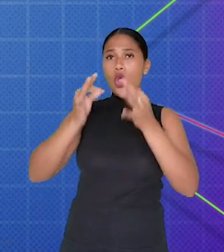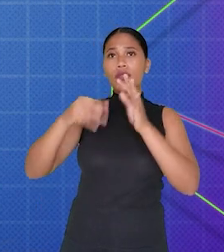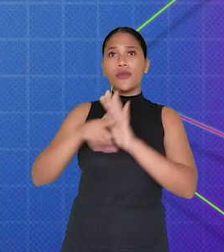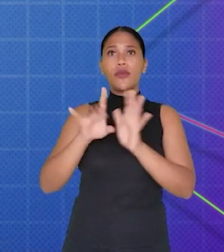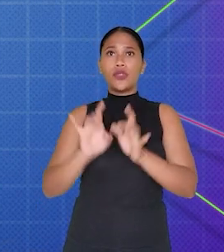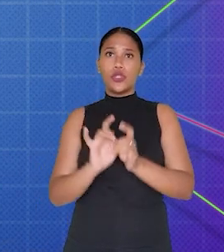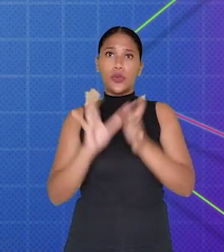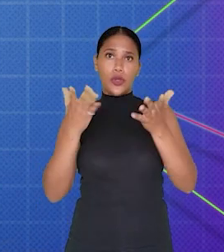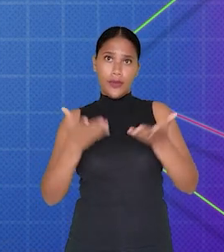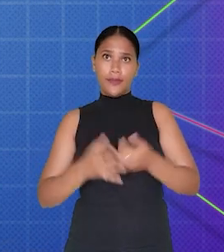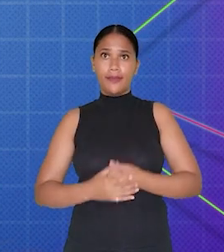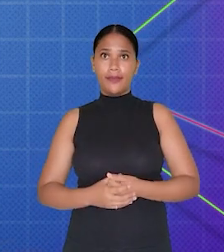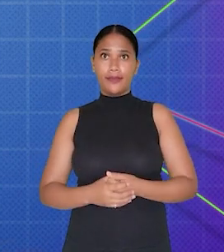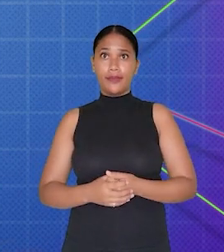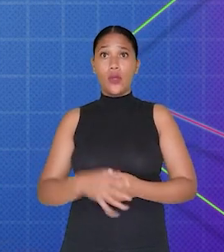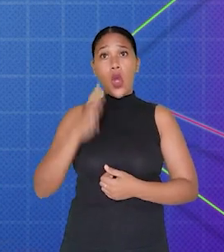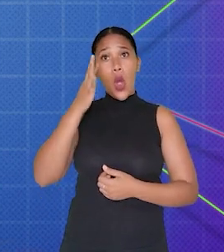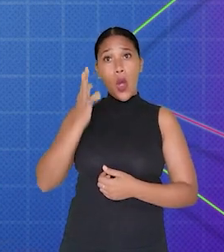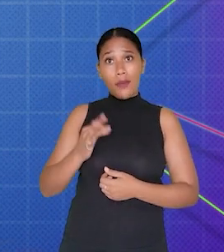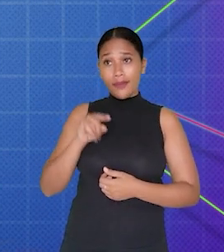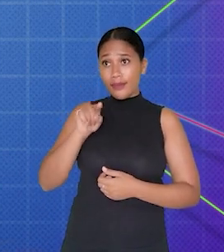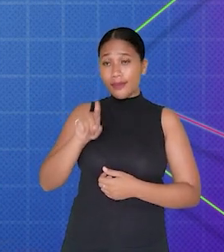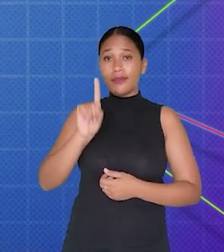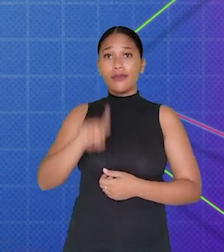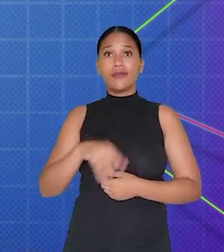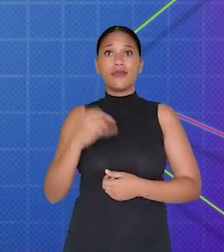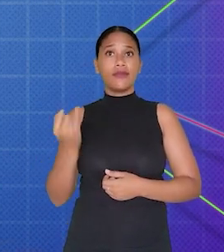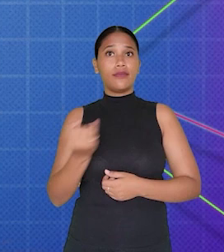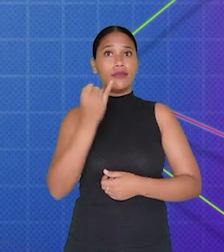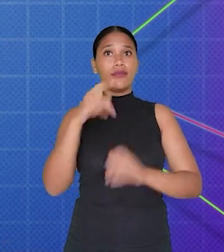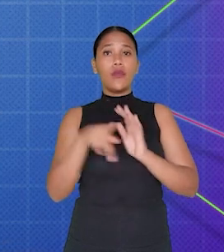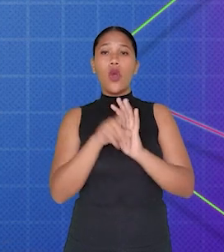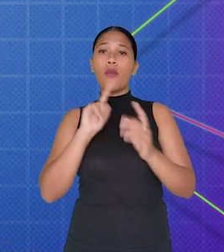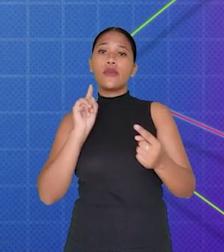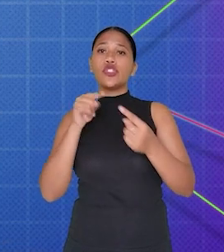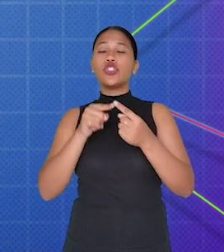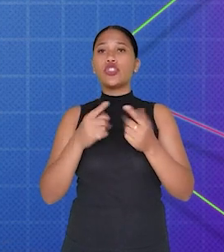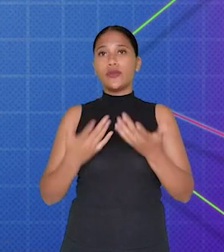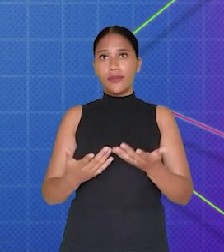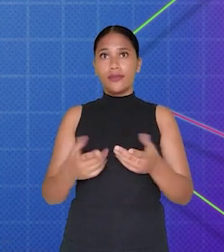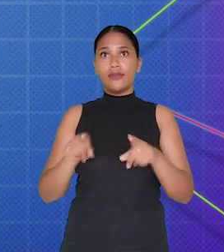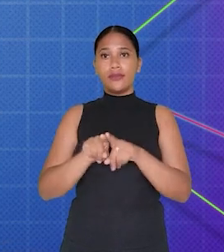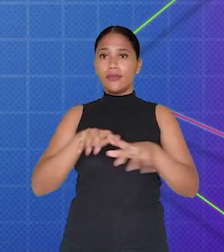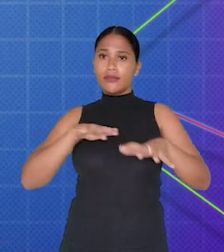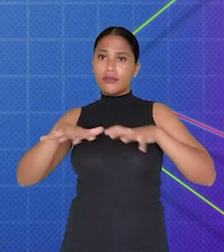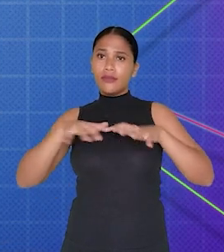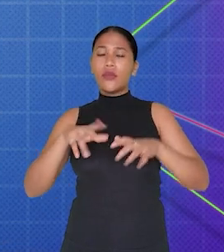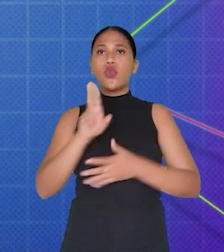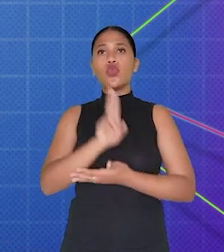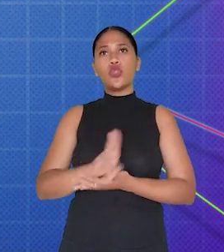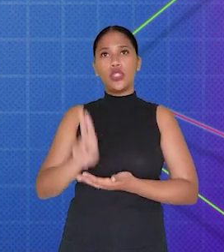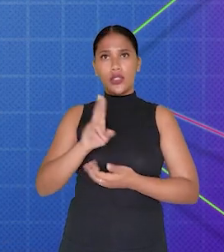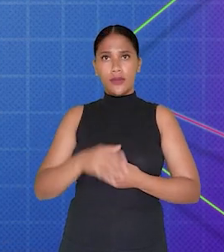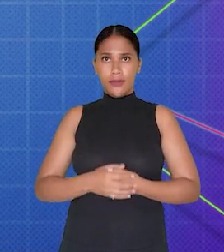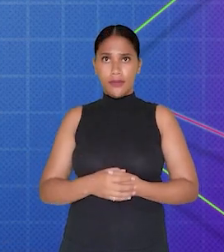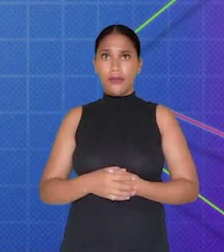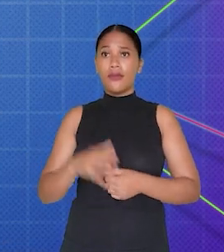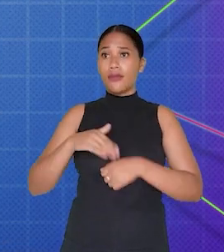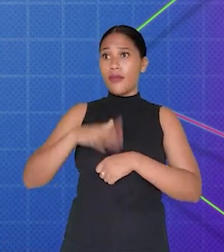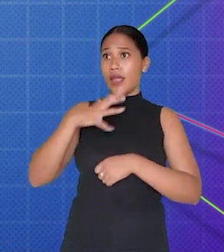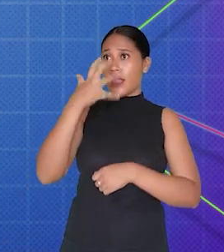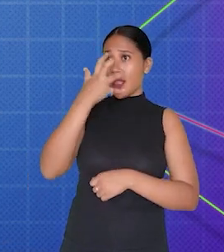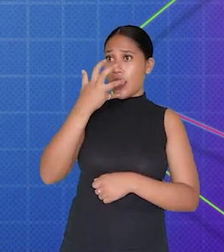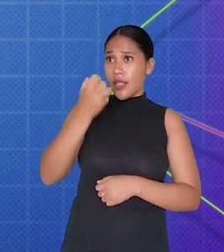as tecnologias disponíveis para jogá-lo. Compreender o público-alvo ajuda a definir os objetivos do jogo e as mecânicas a serem